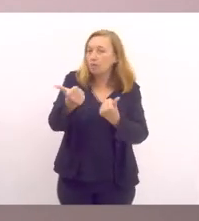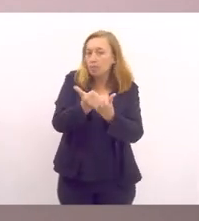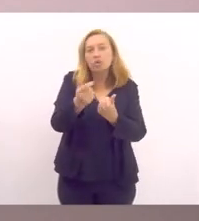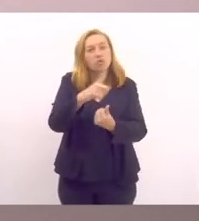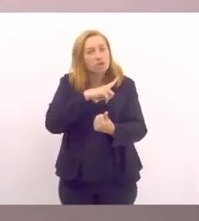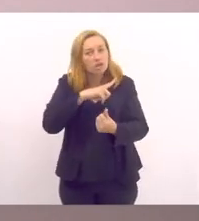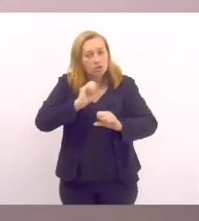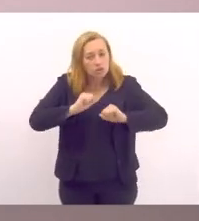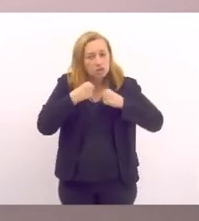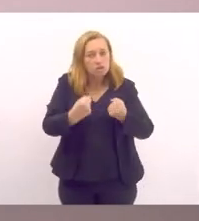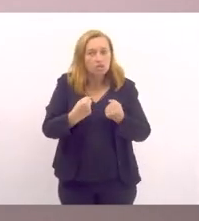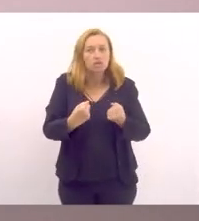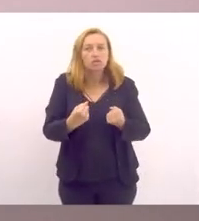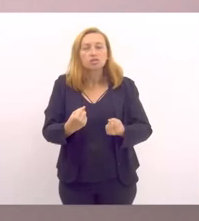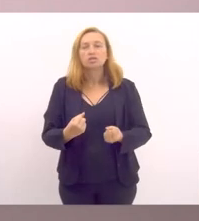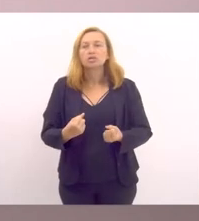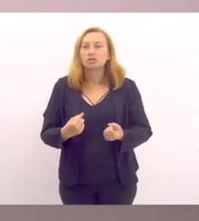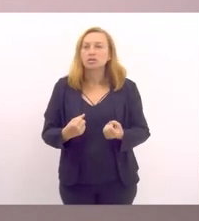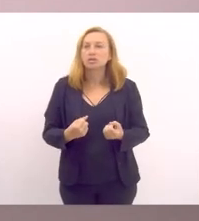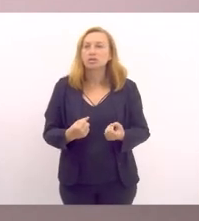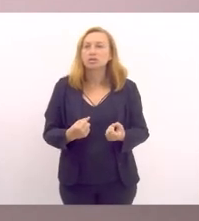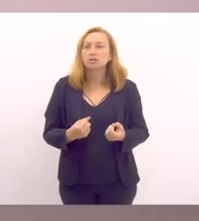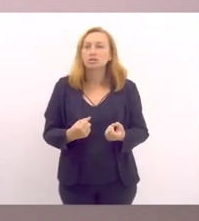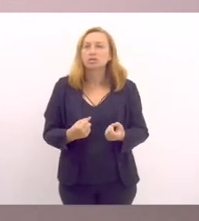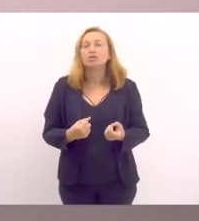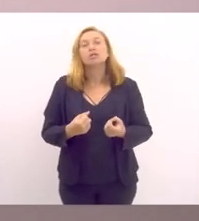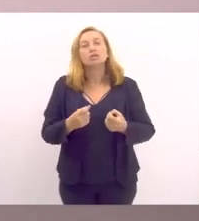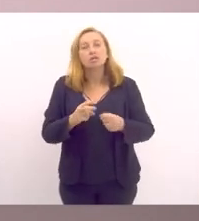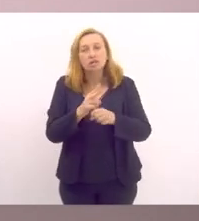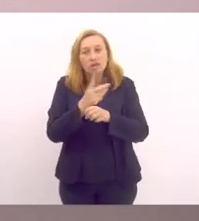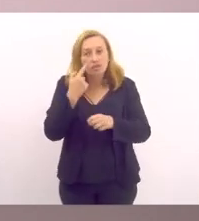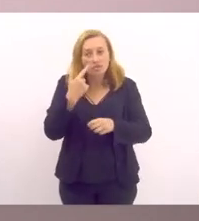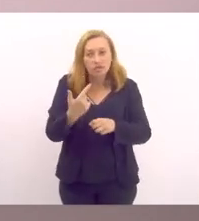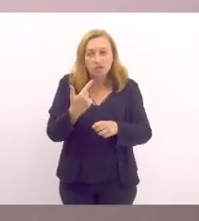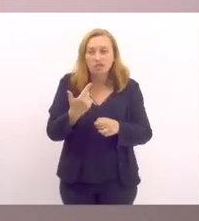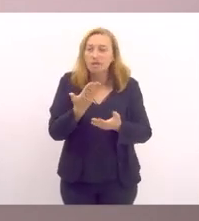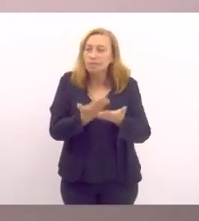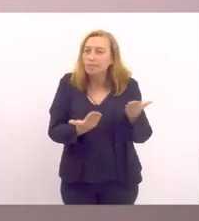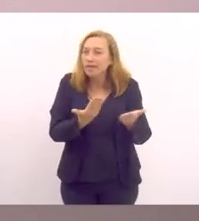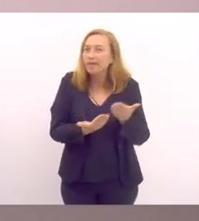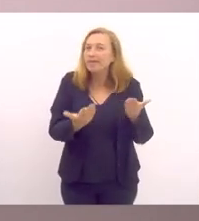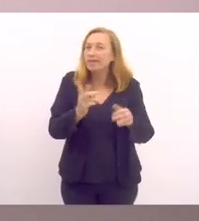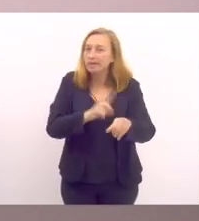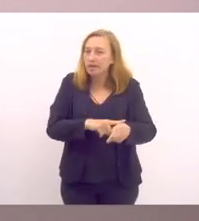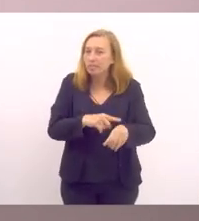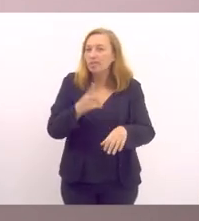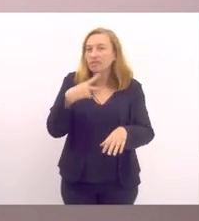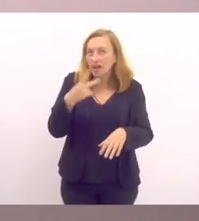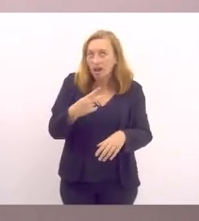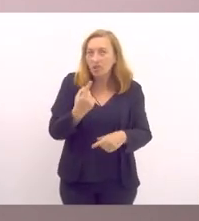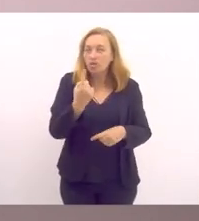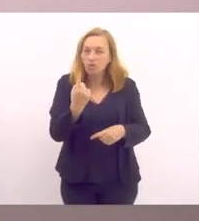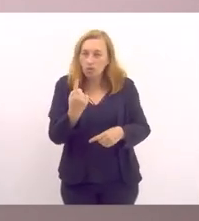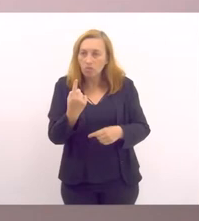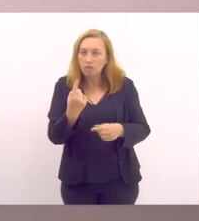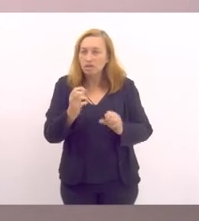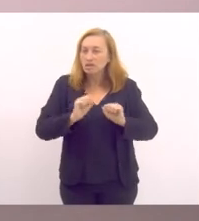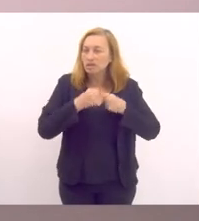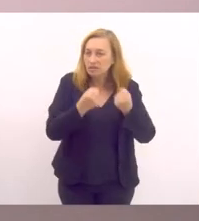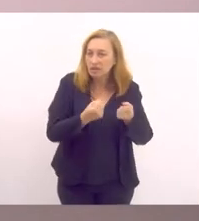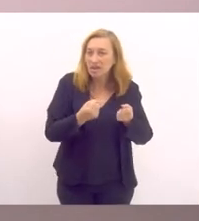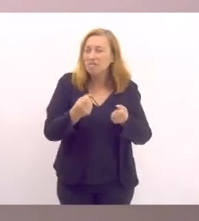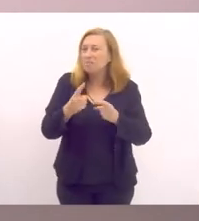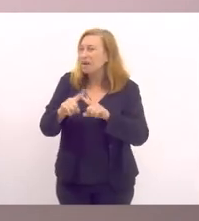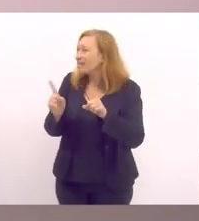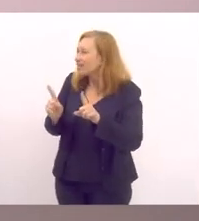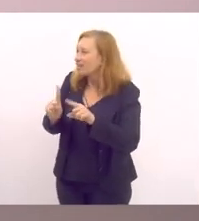se dedica, ou seja, tem integração. E isso é que a gente tem que buscar. Se a gente ficar perdendo tempo para dizer, quando alguém fala alguma coisa, do cara se defender, não, mas eu não sei.